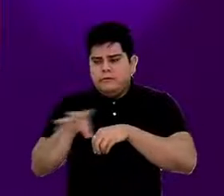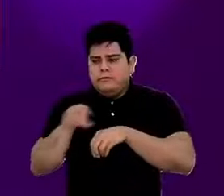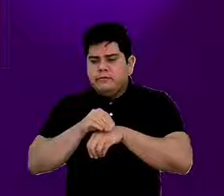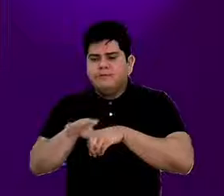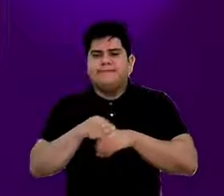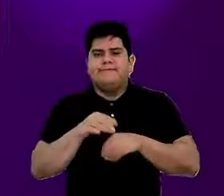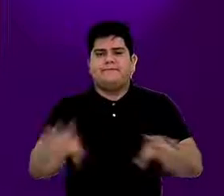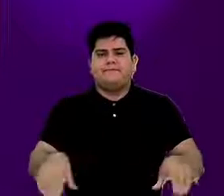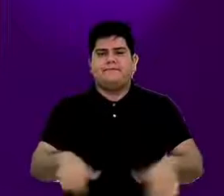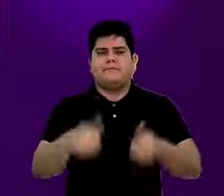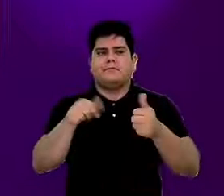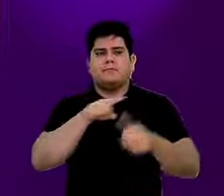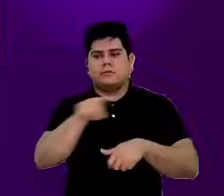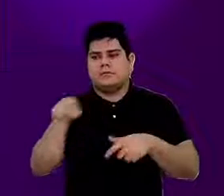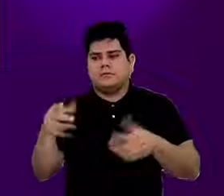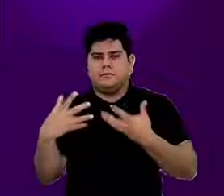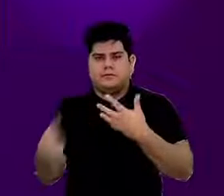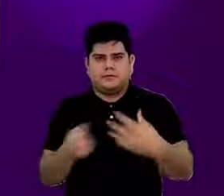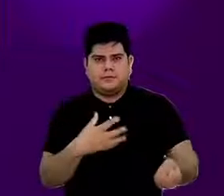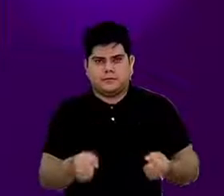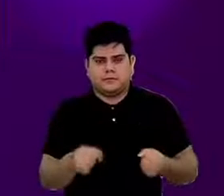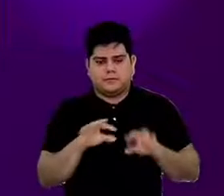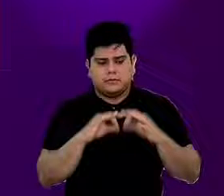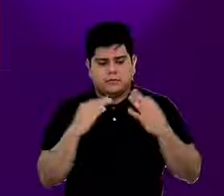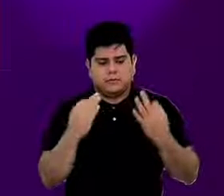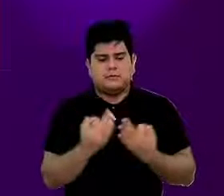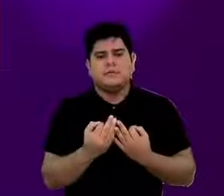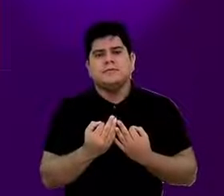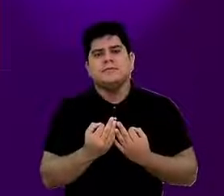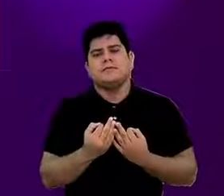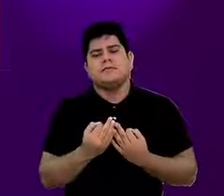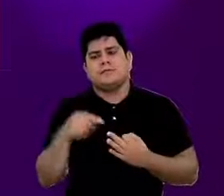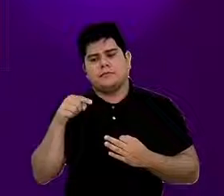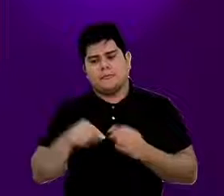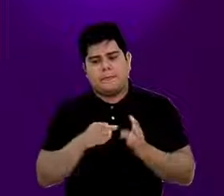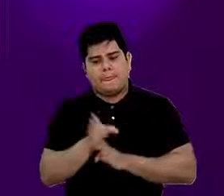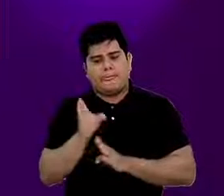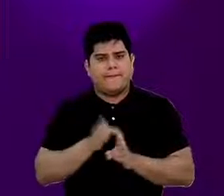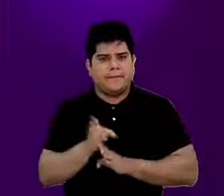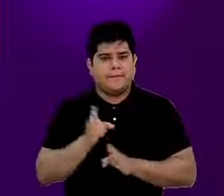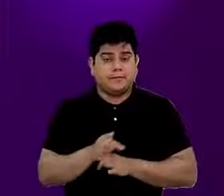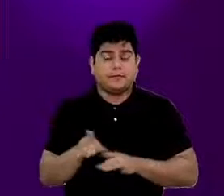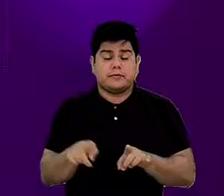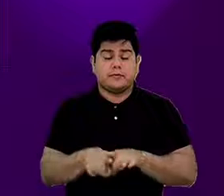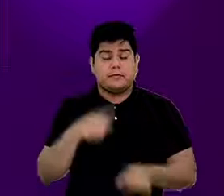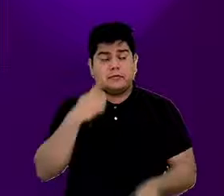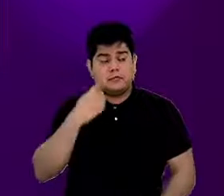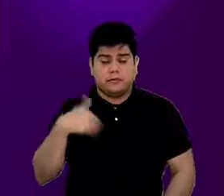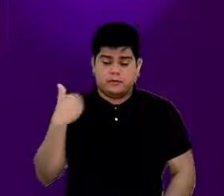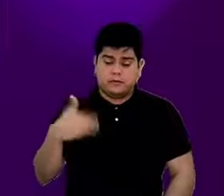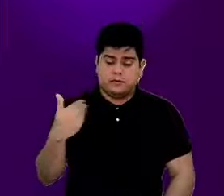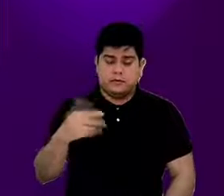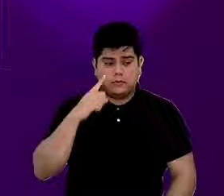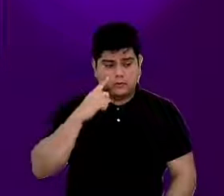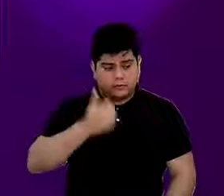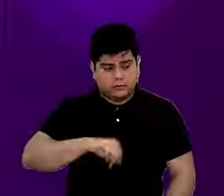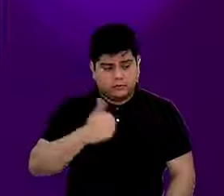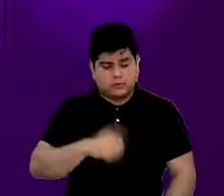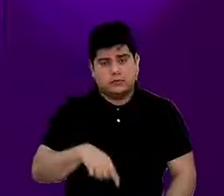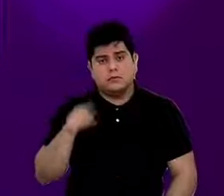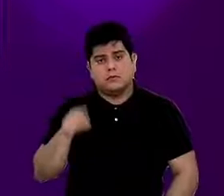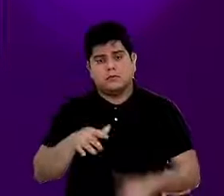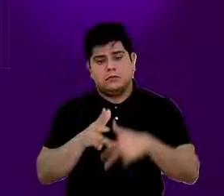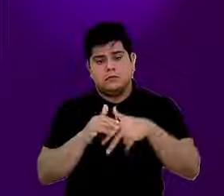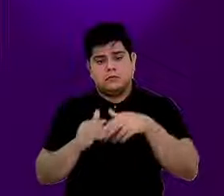melhorar a adesão dos pacientes e das suas famílias às nossas orientações e a checagem contínua, colocando o paciente